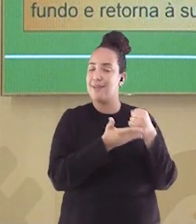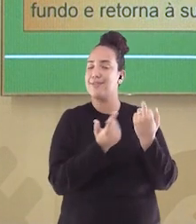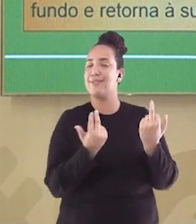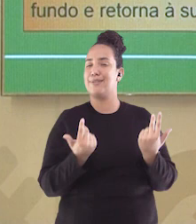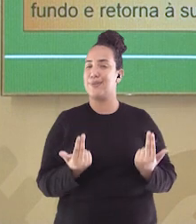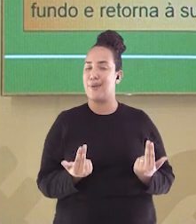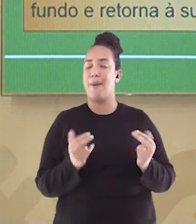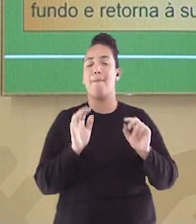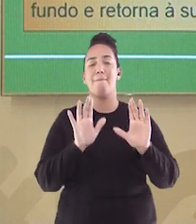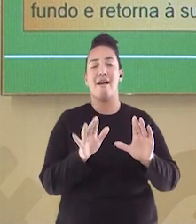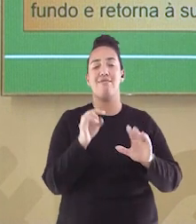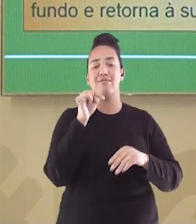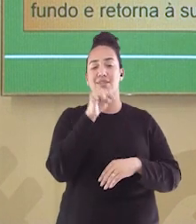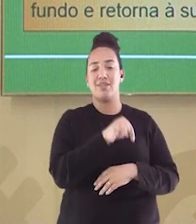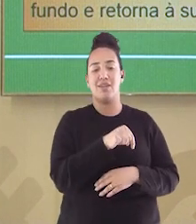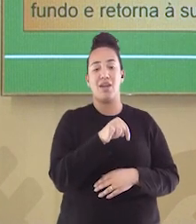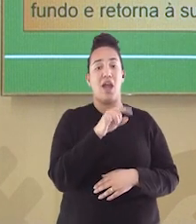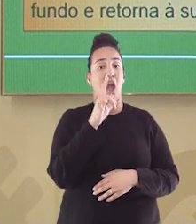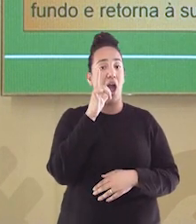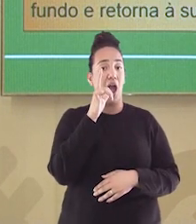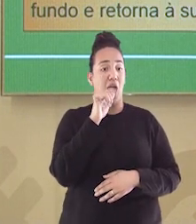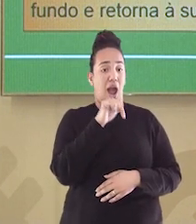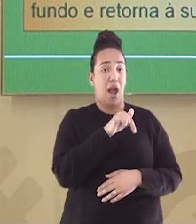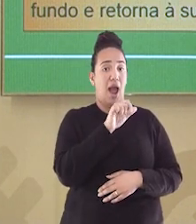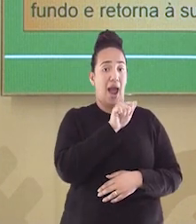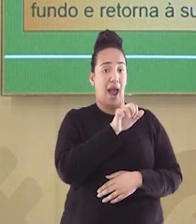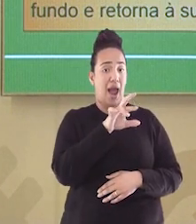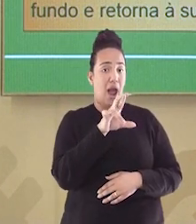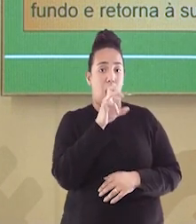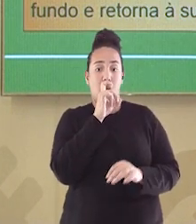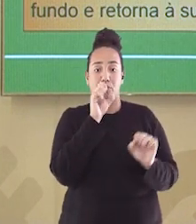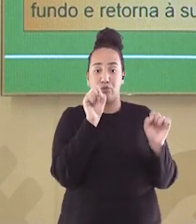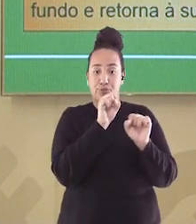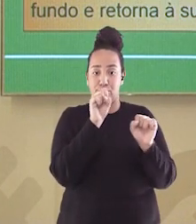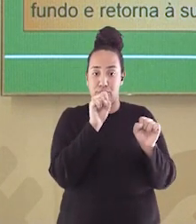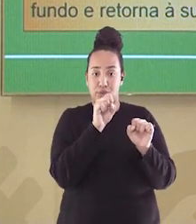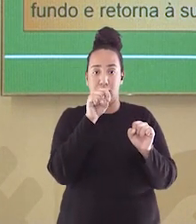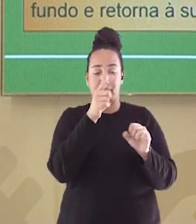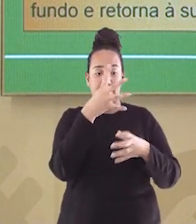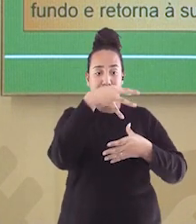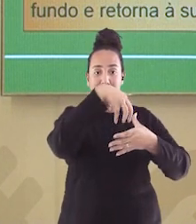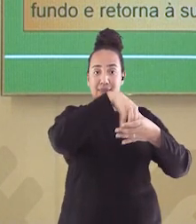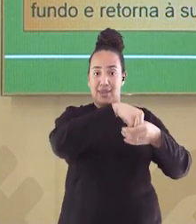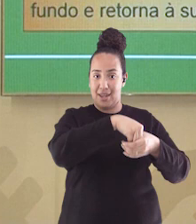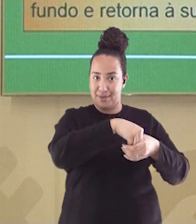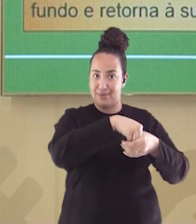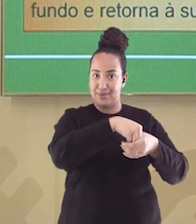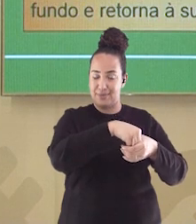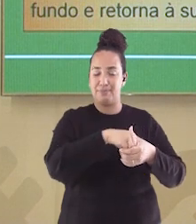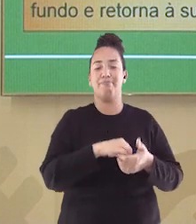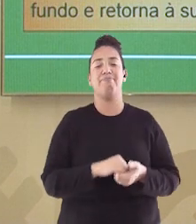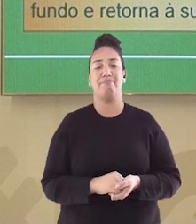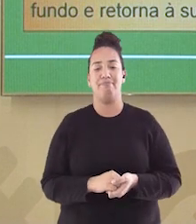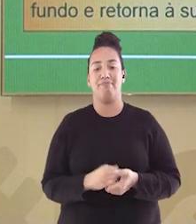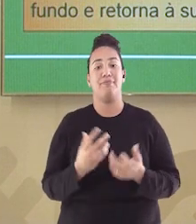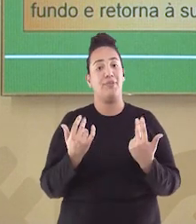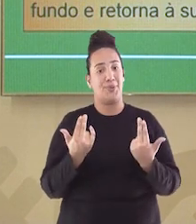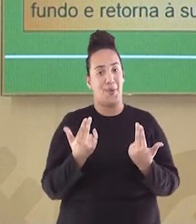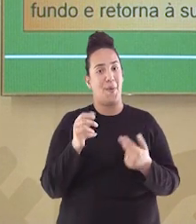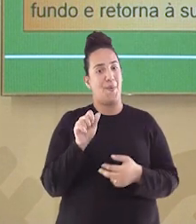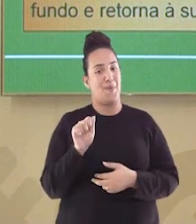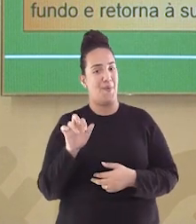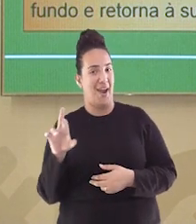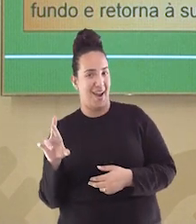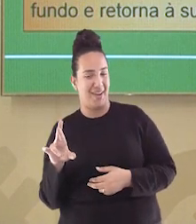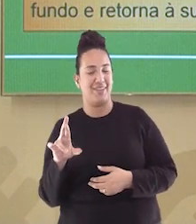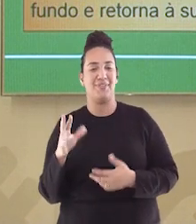tá? Só que, no caso dela, ela libera ar frio, que vai cair sobre os alimentos do interior, assim como o ar-condicionado faz. E